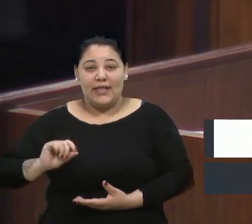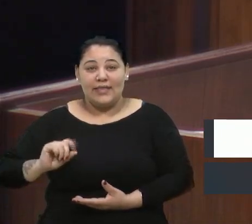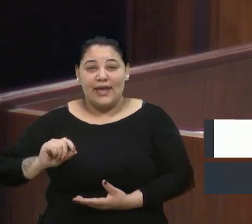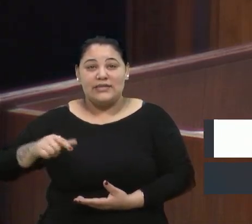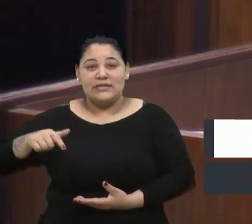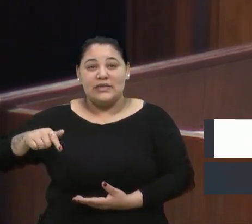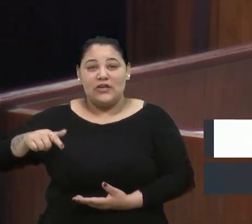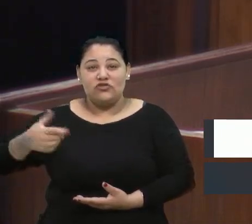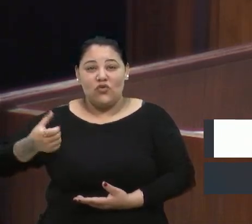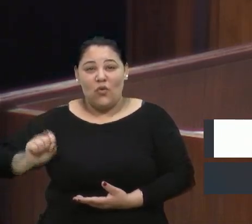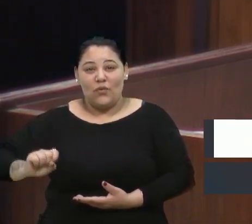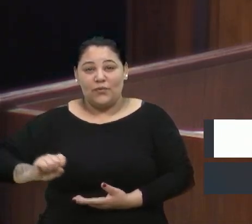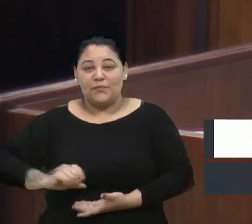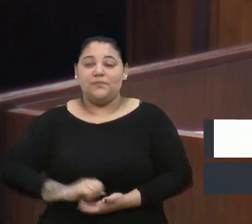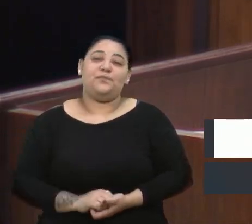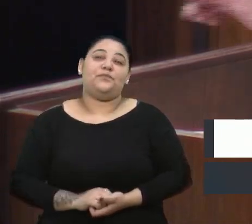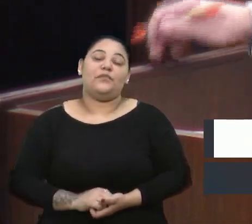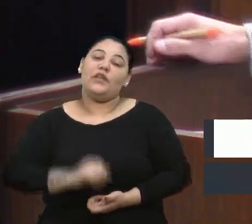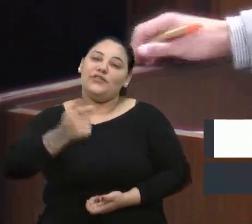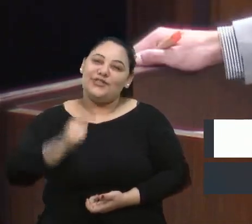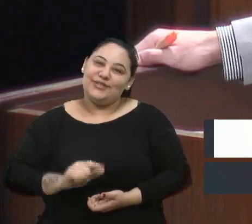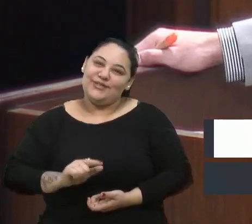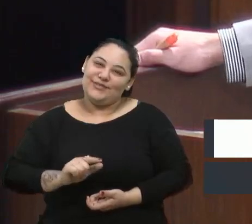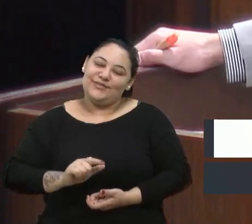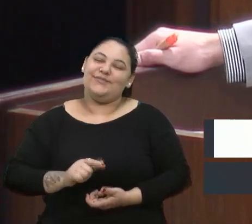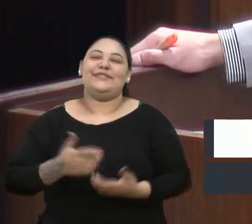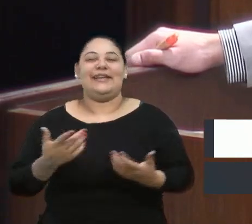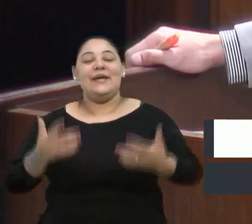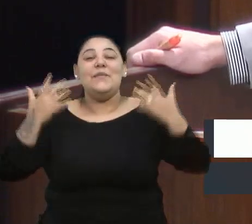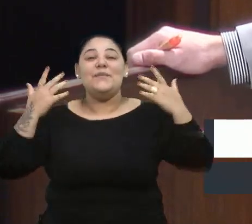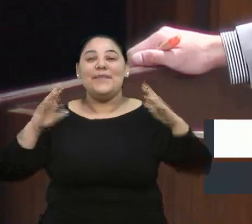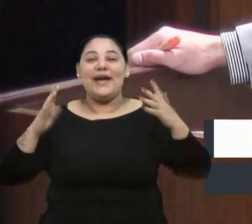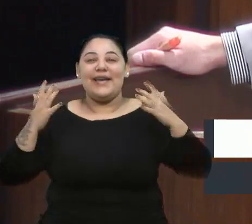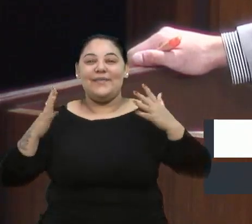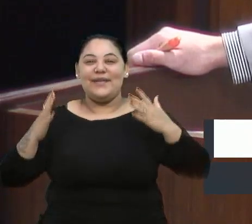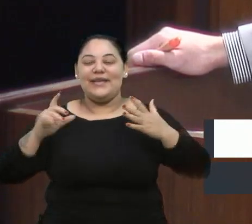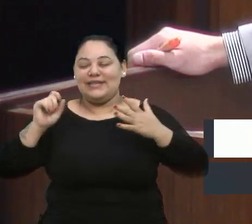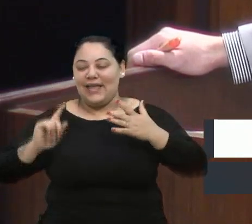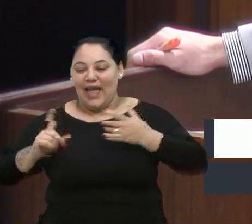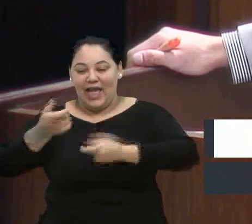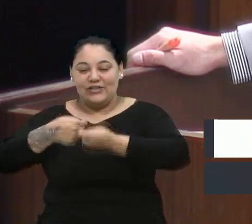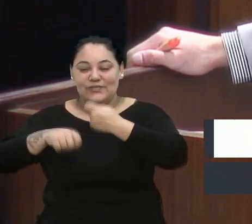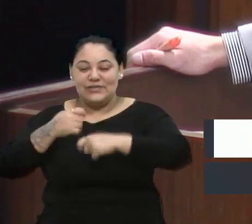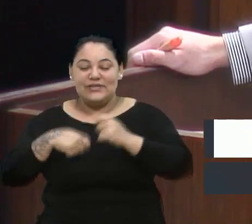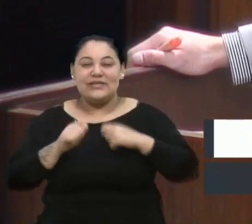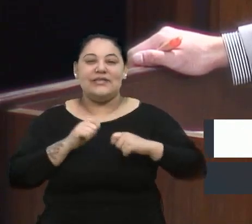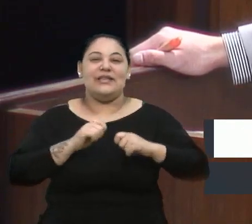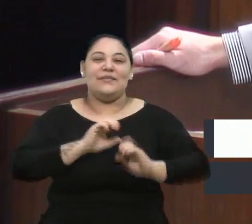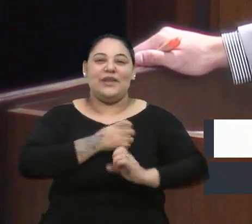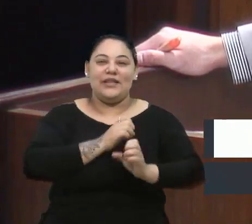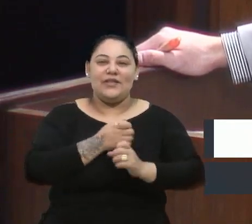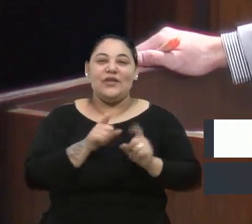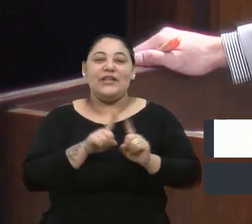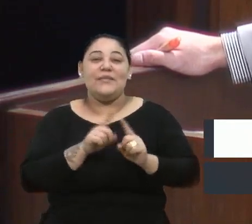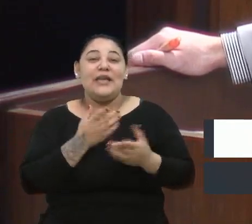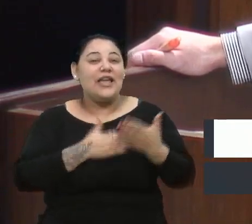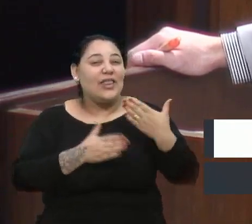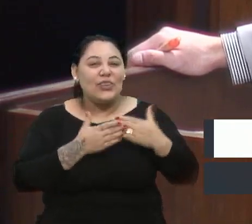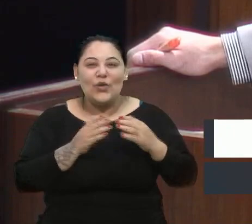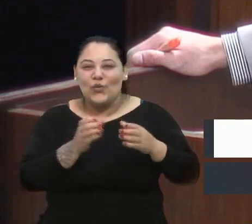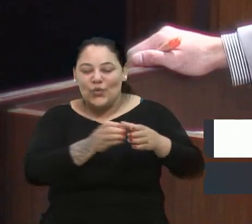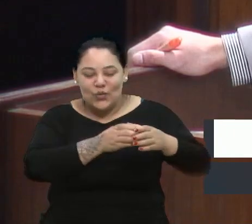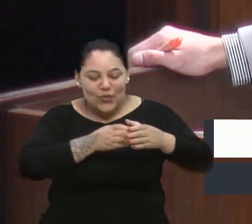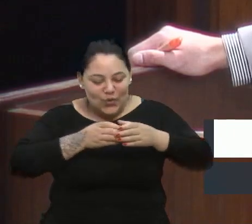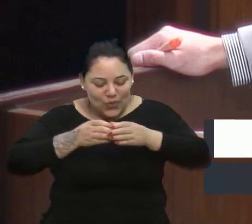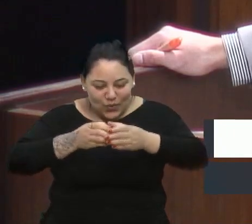54-99186-1078. Mais uma vez, frisando, parabéns às administradoras, às empresárias e a toda a equipe